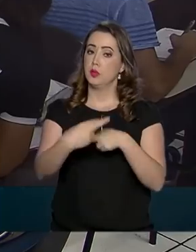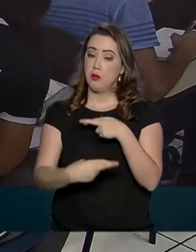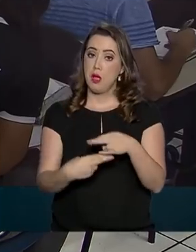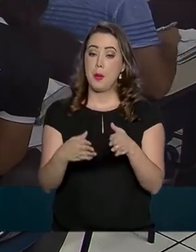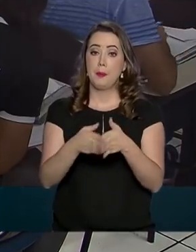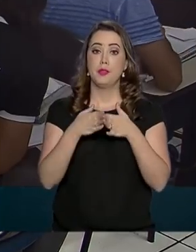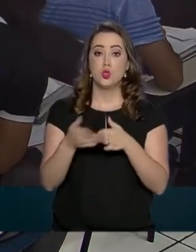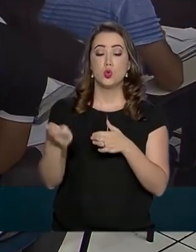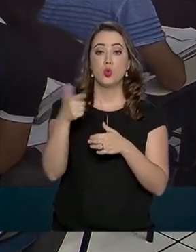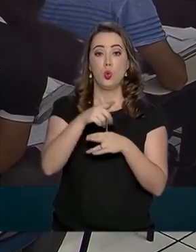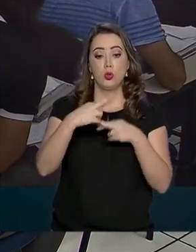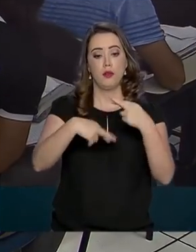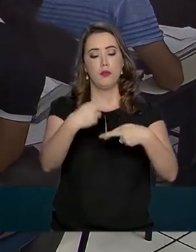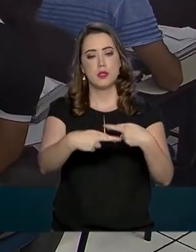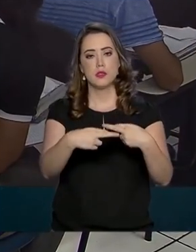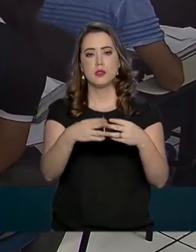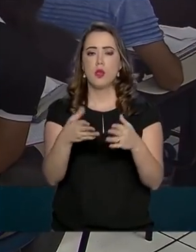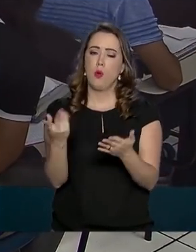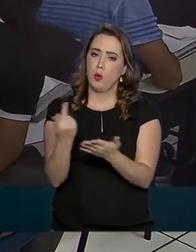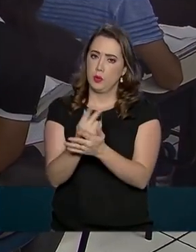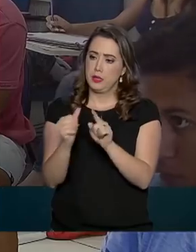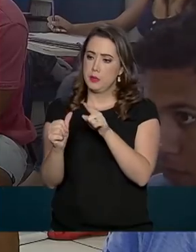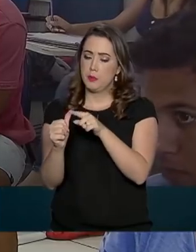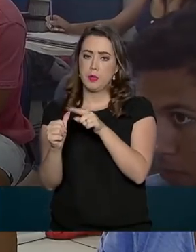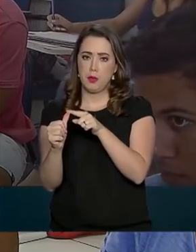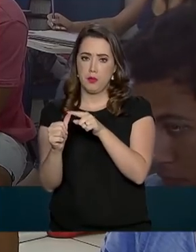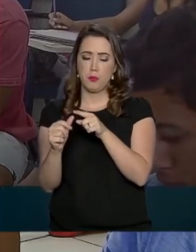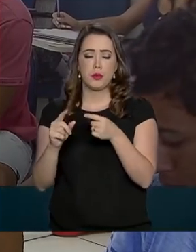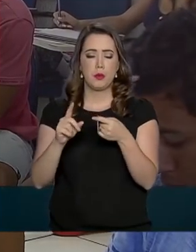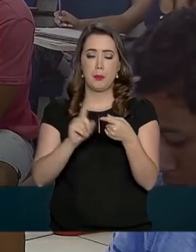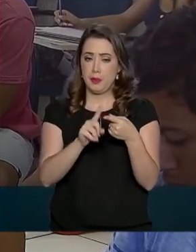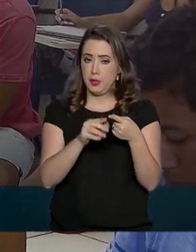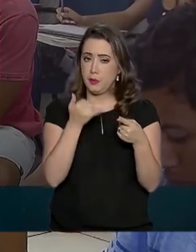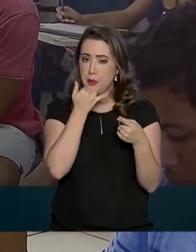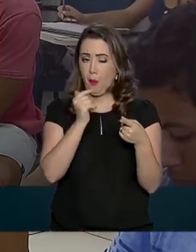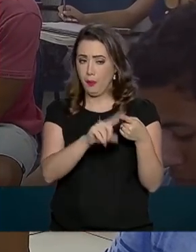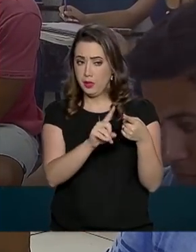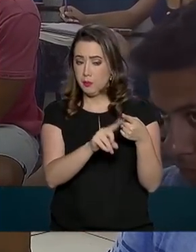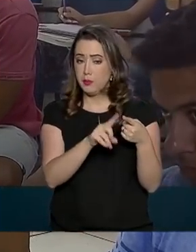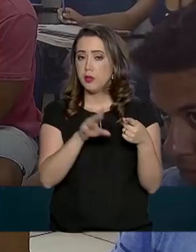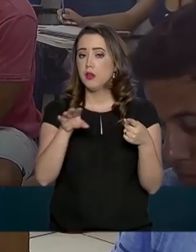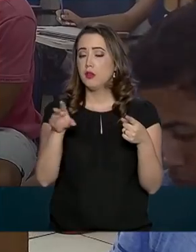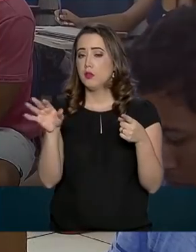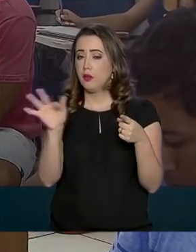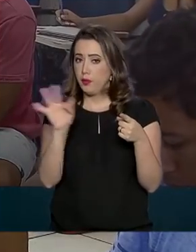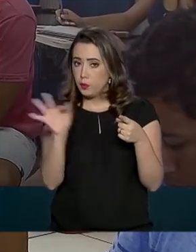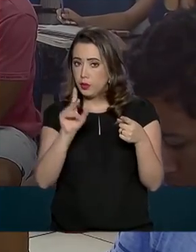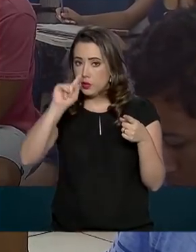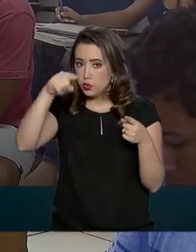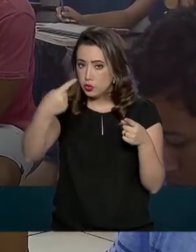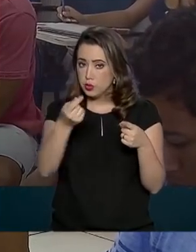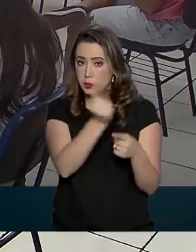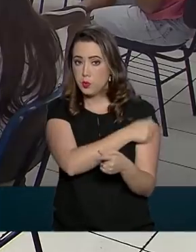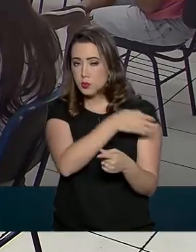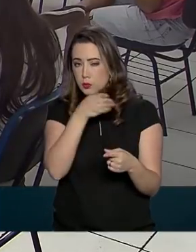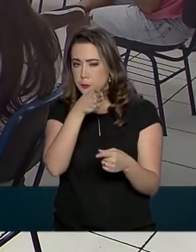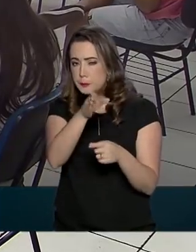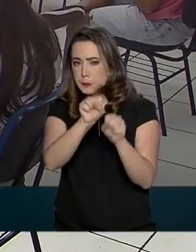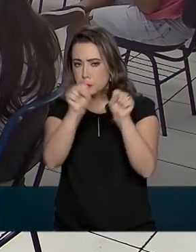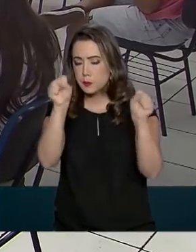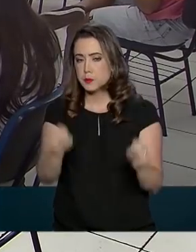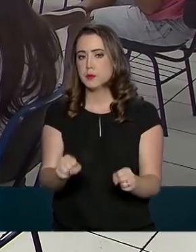aditamento é feito inicialmente pelas instituições de ensino, para depois as informações serem validadas pelos estudantes.